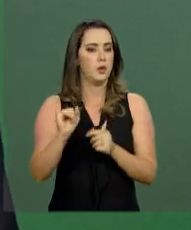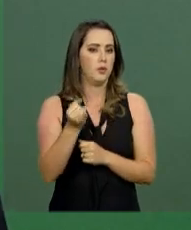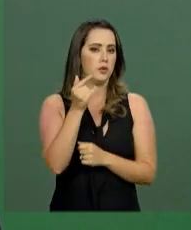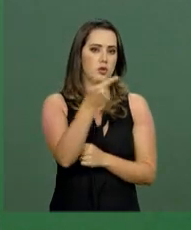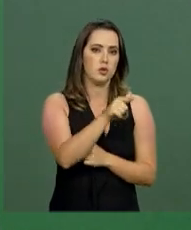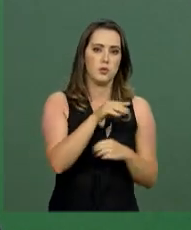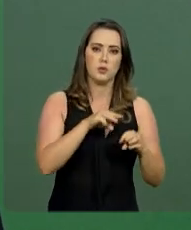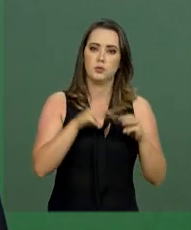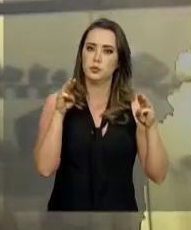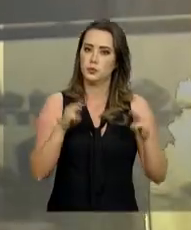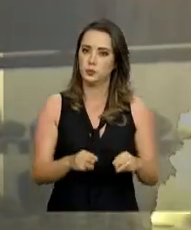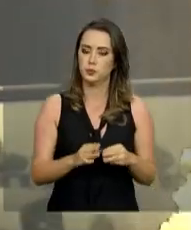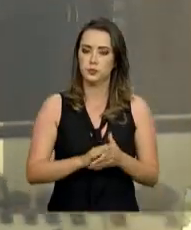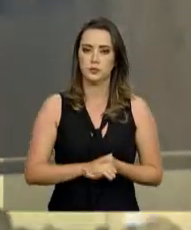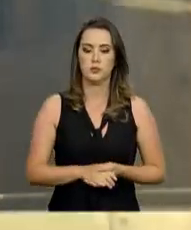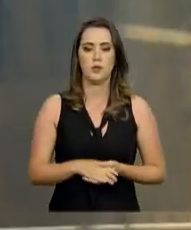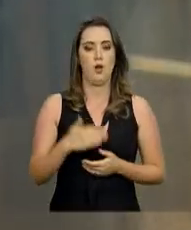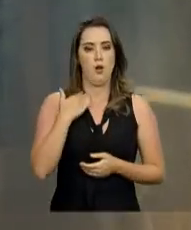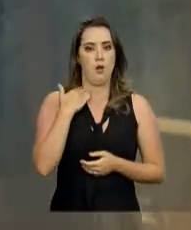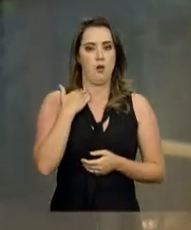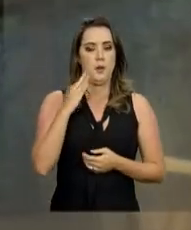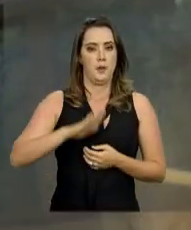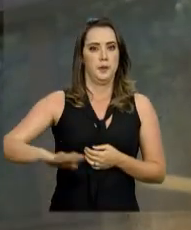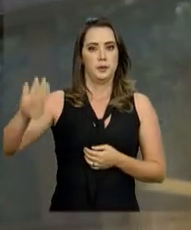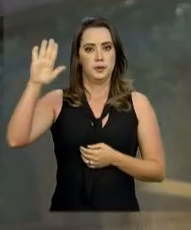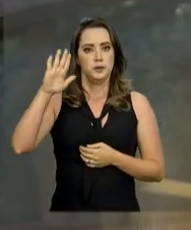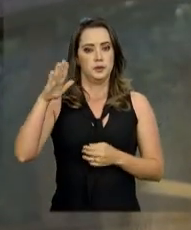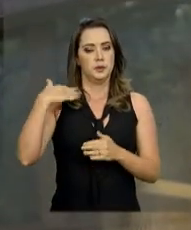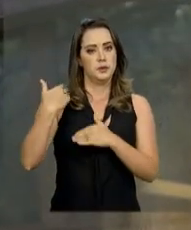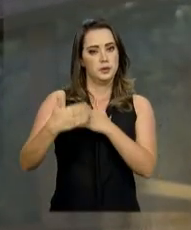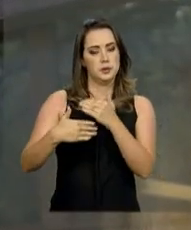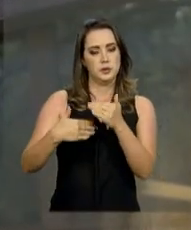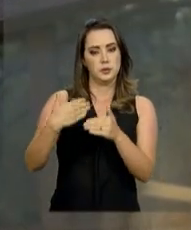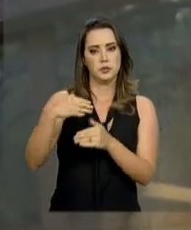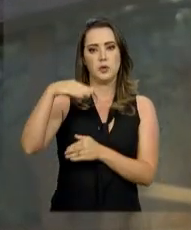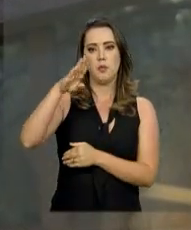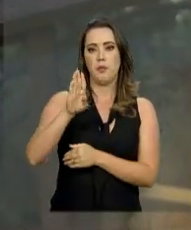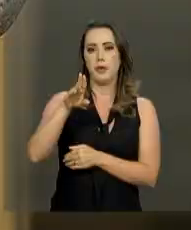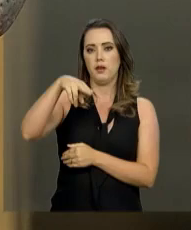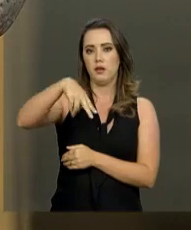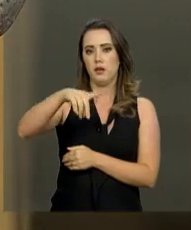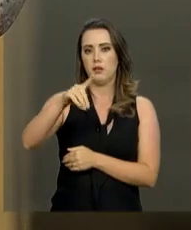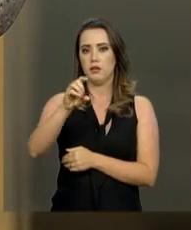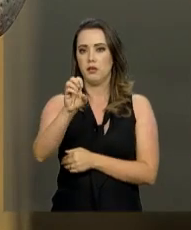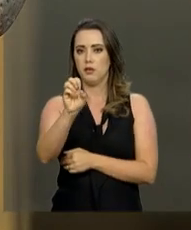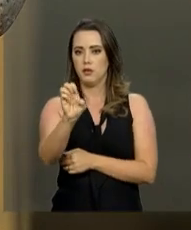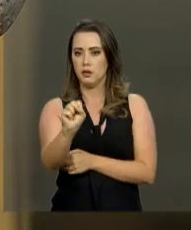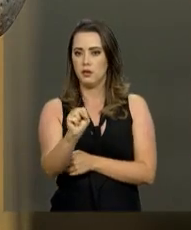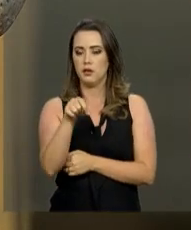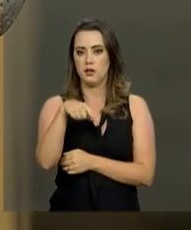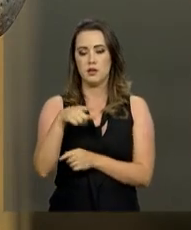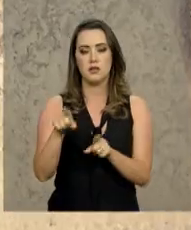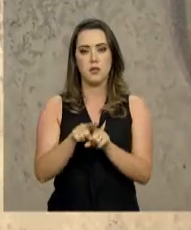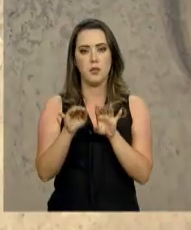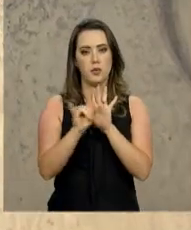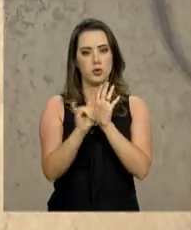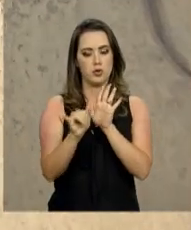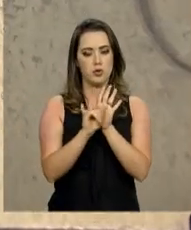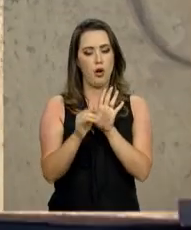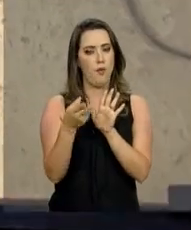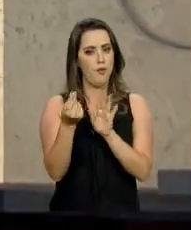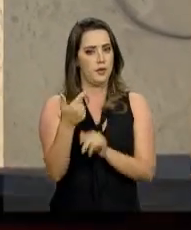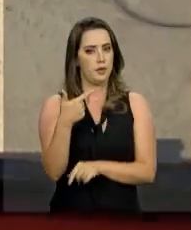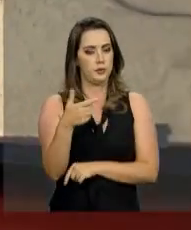para outras instituições o banco nacional de desenvolvimento econômico e social bnds também anunciou um edital no valor